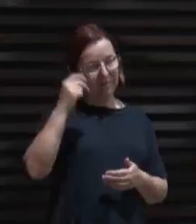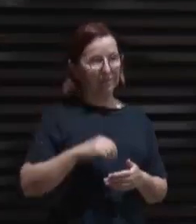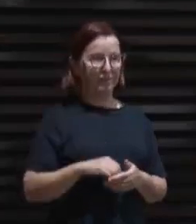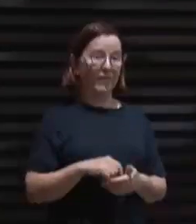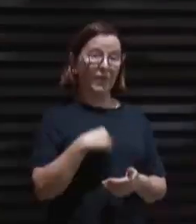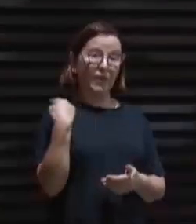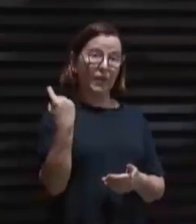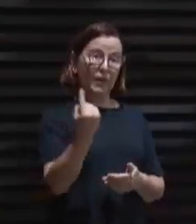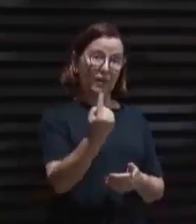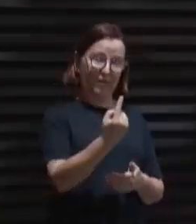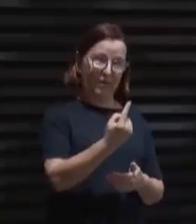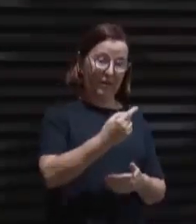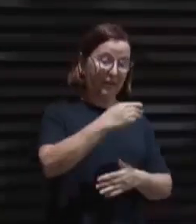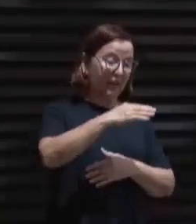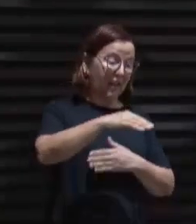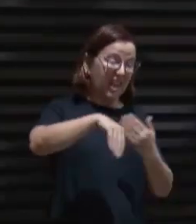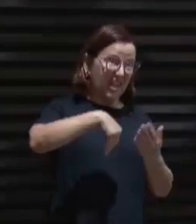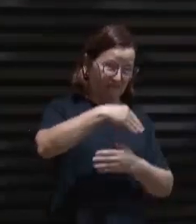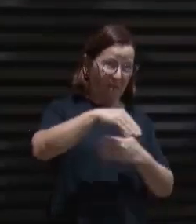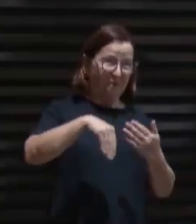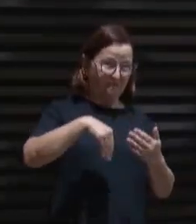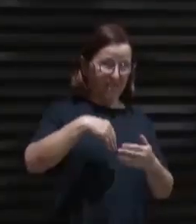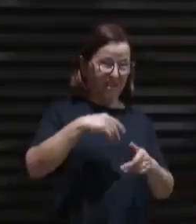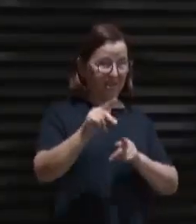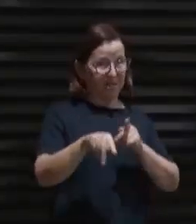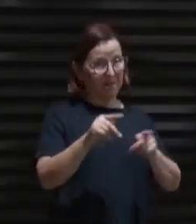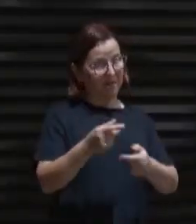Nós ficamos nos envolvidos.